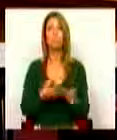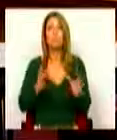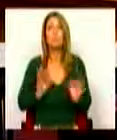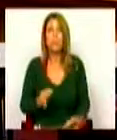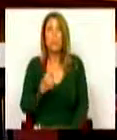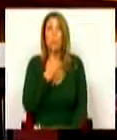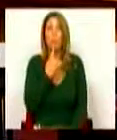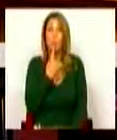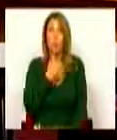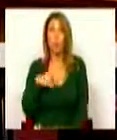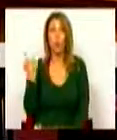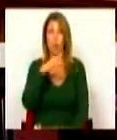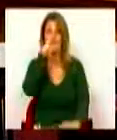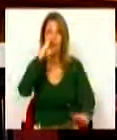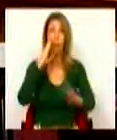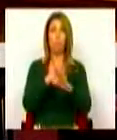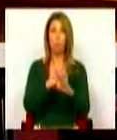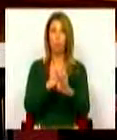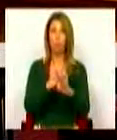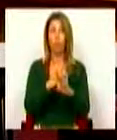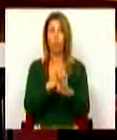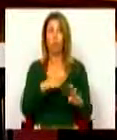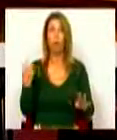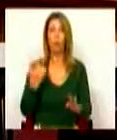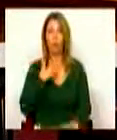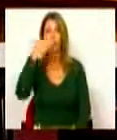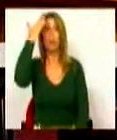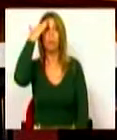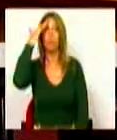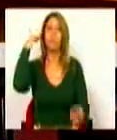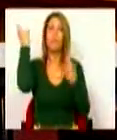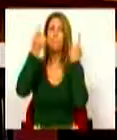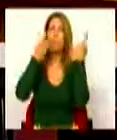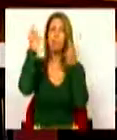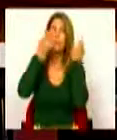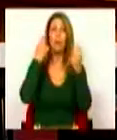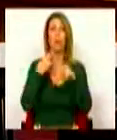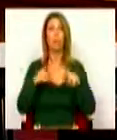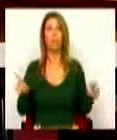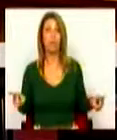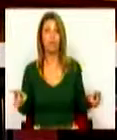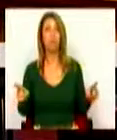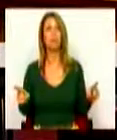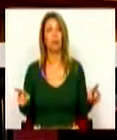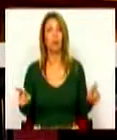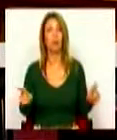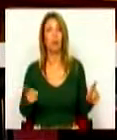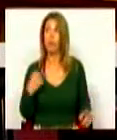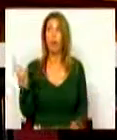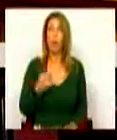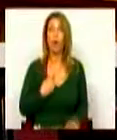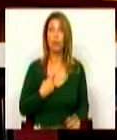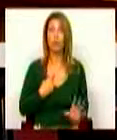tanto do nosso empenho, da nossa capacidade de pensar diferente e nós